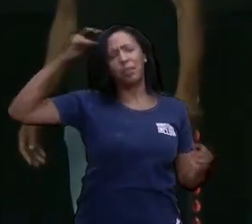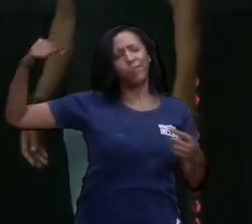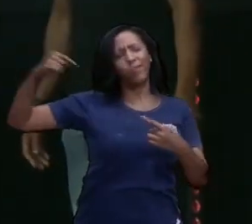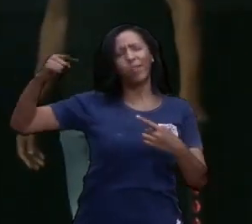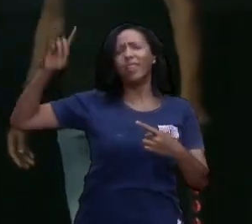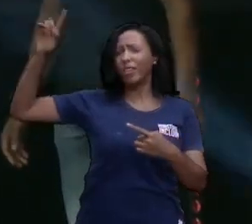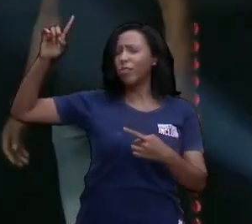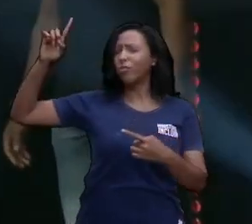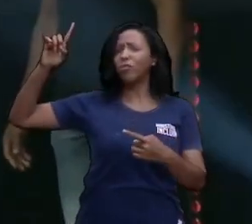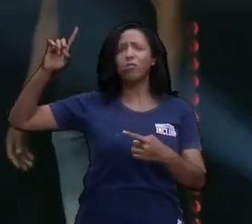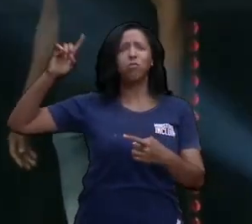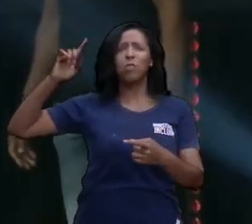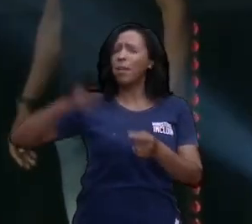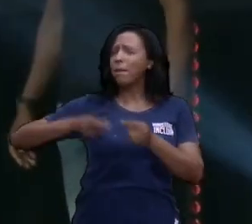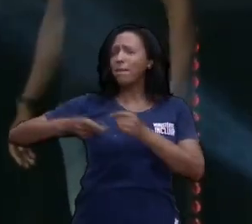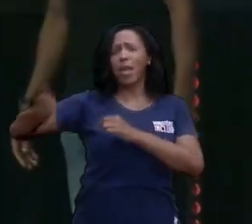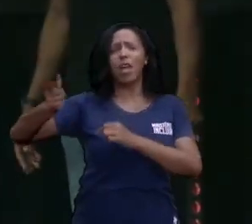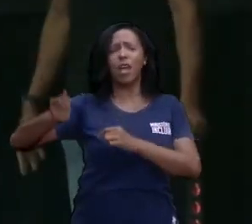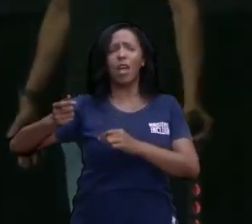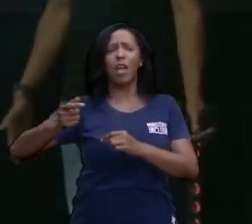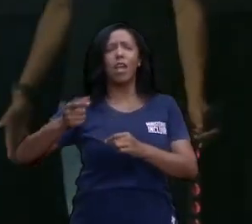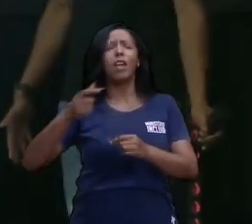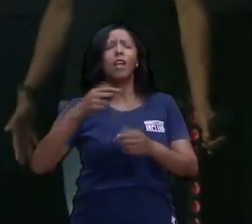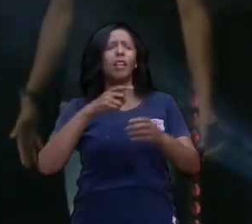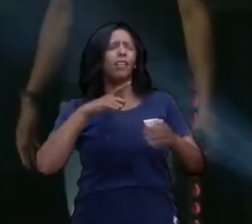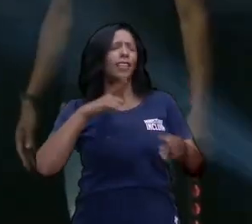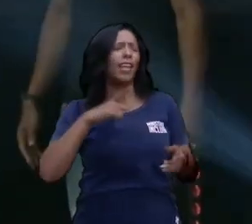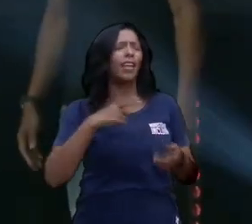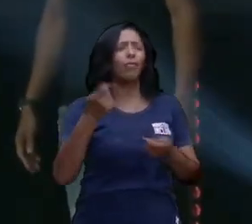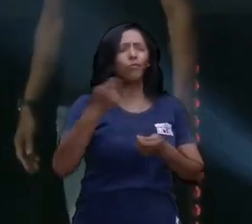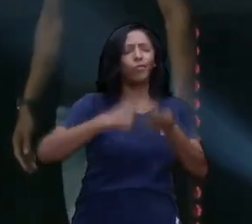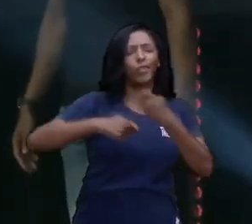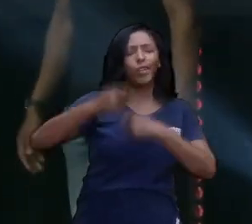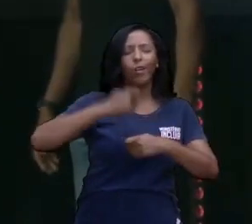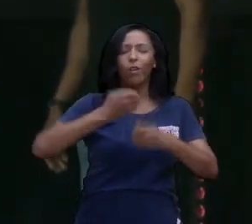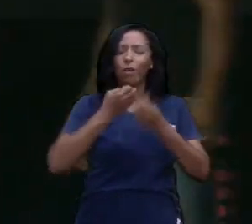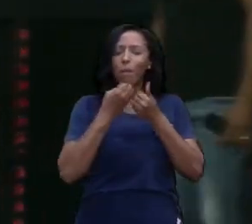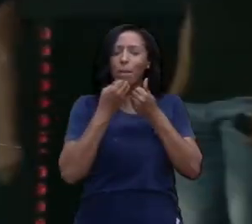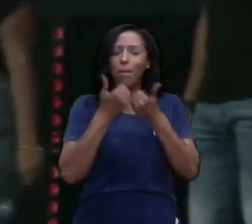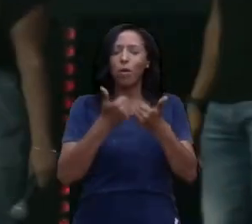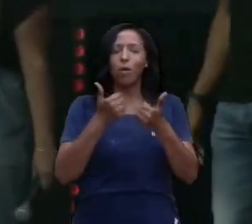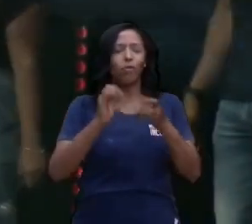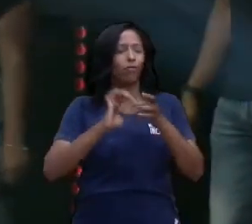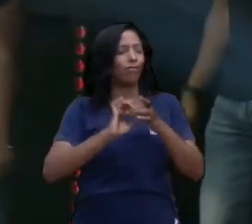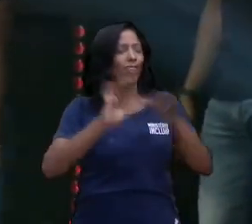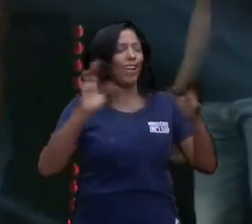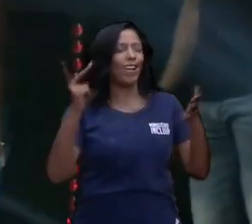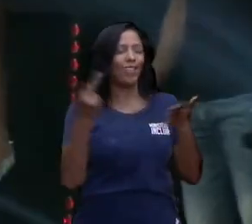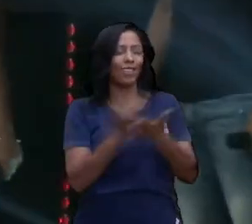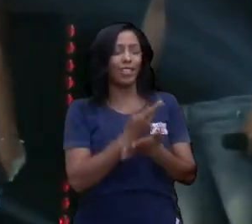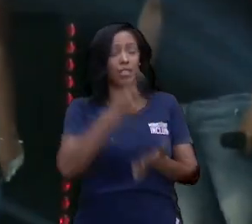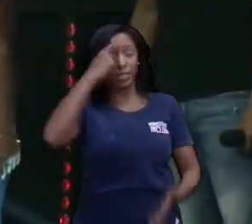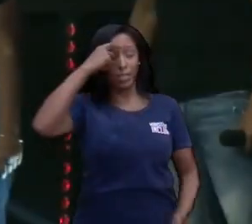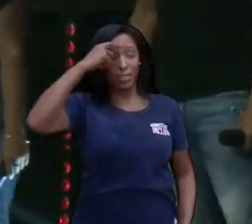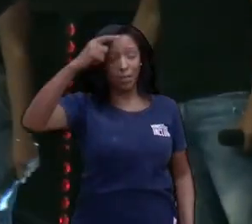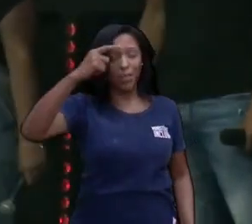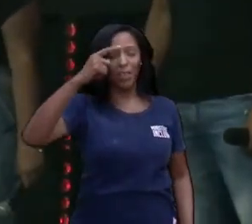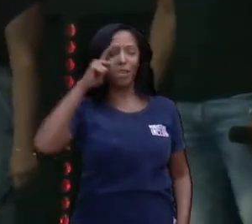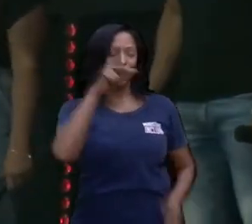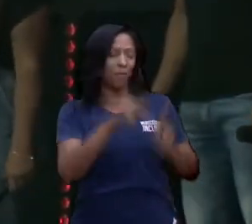Que negócios sejam fechados reações a justiça sejam liberadas Deus que essa semana o teu povo